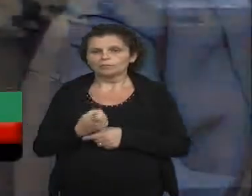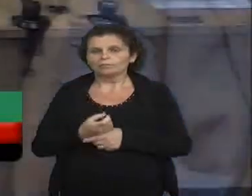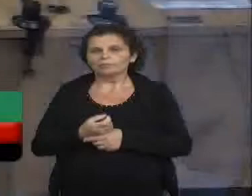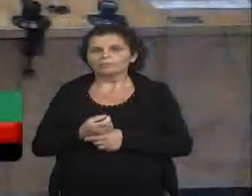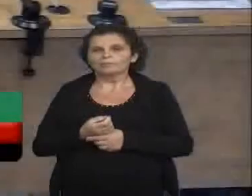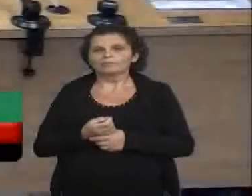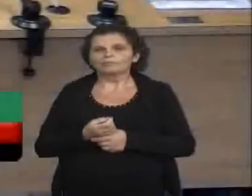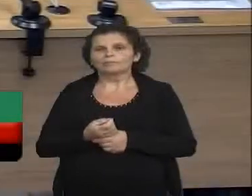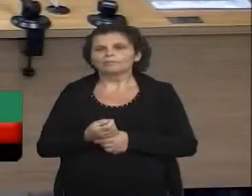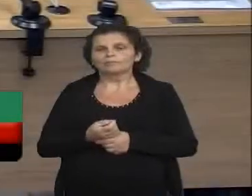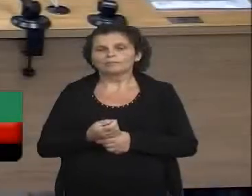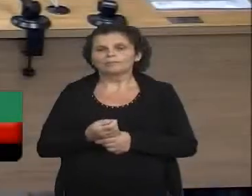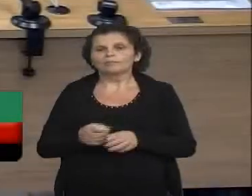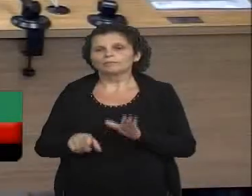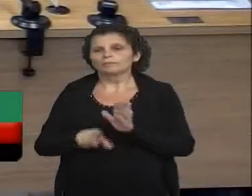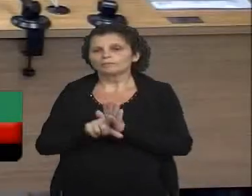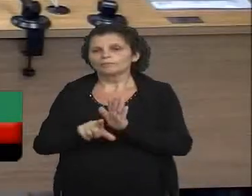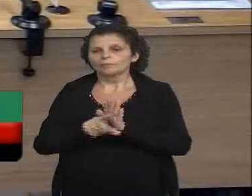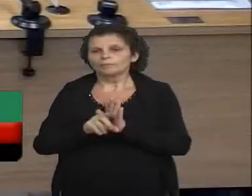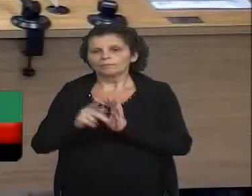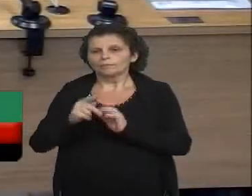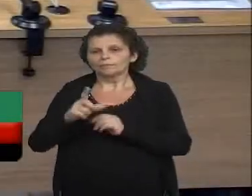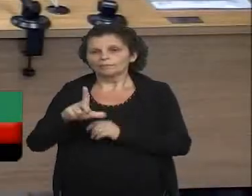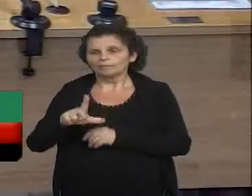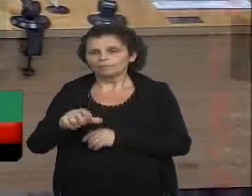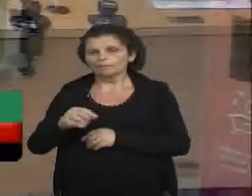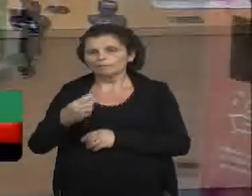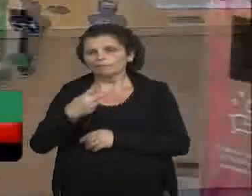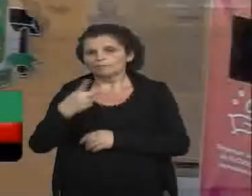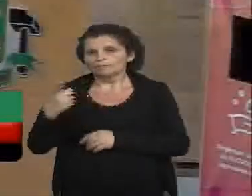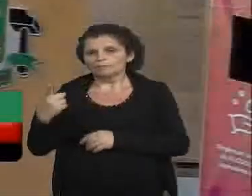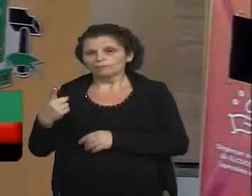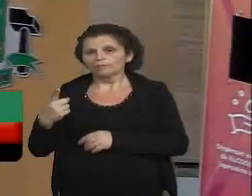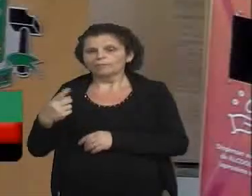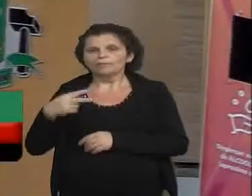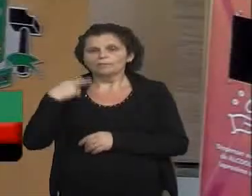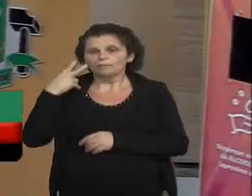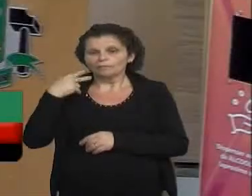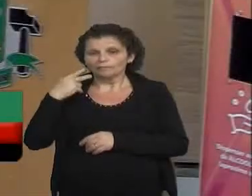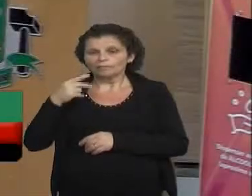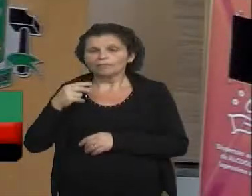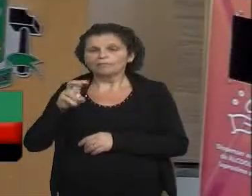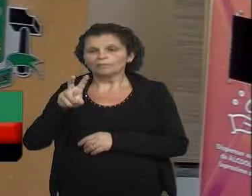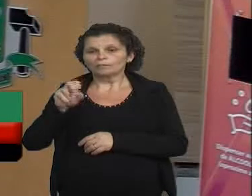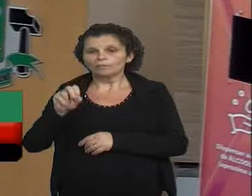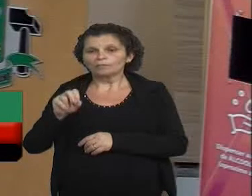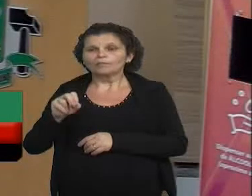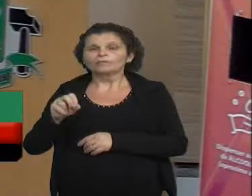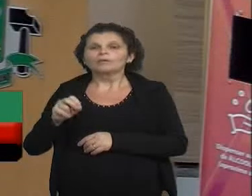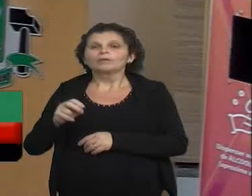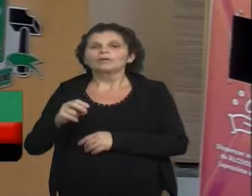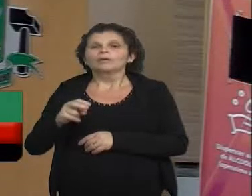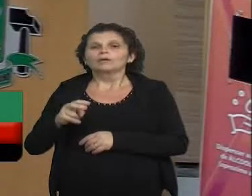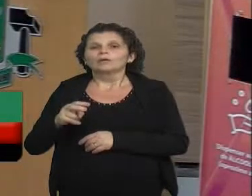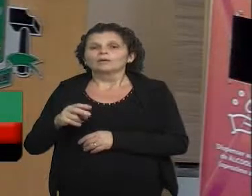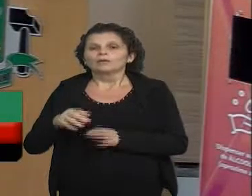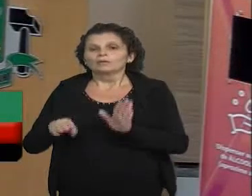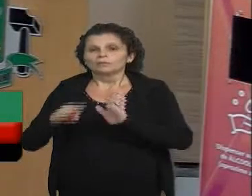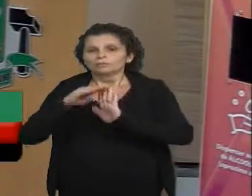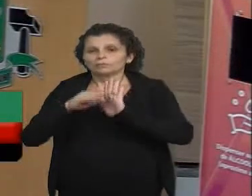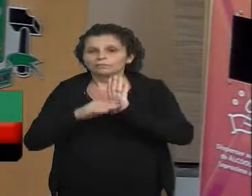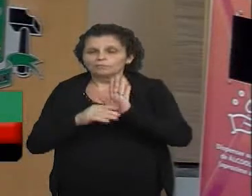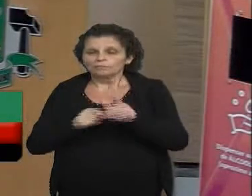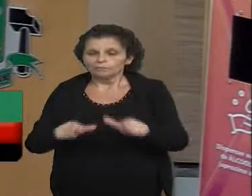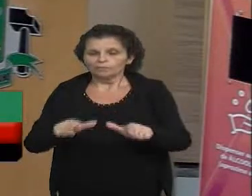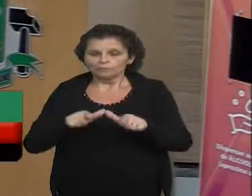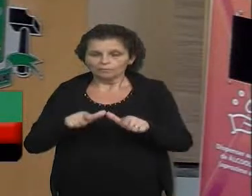de decreto legislativo número 50 de 2021, da nobre vereadora Lúcia da Saúde, dispõe sobre a concessão de